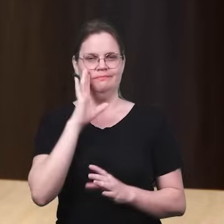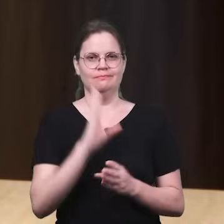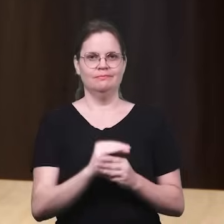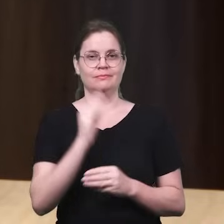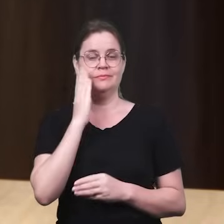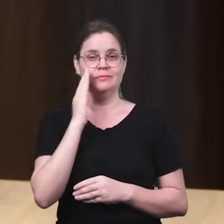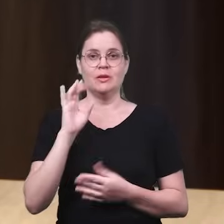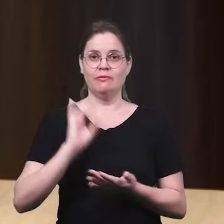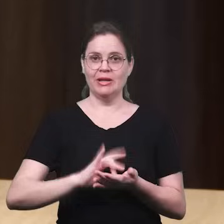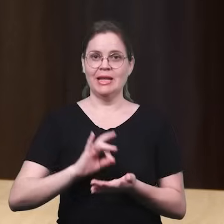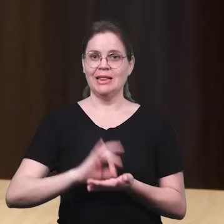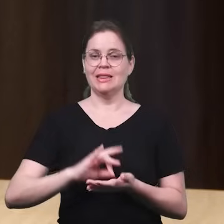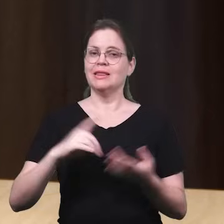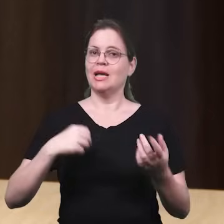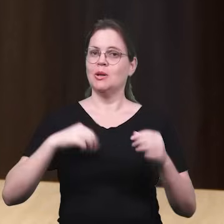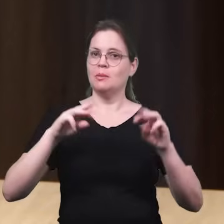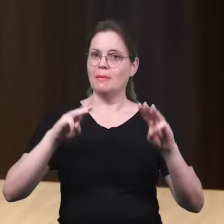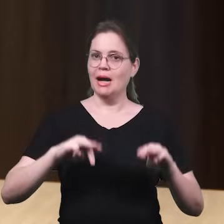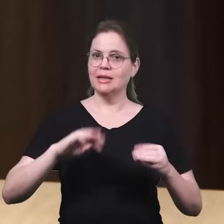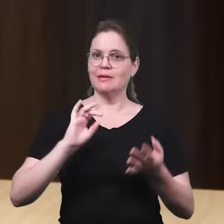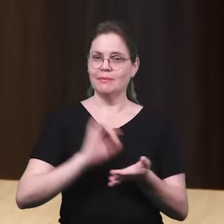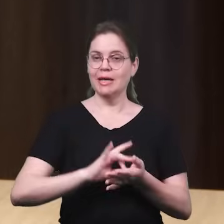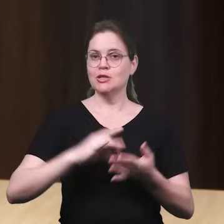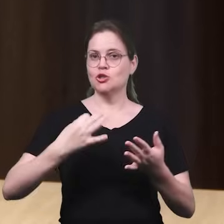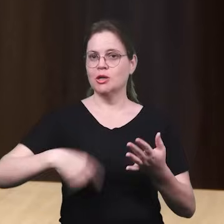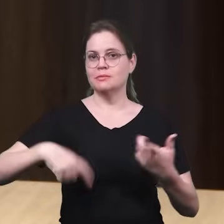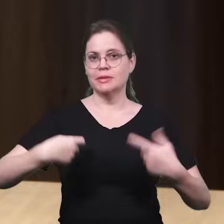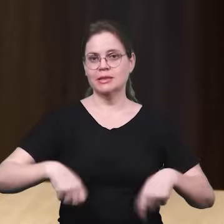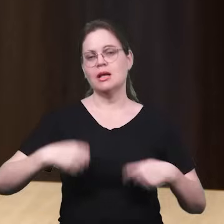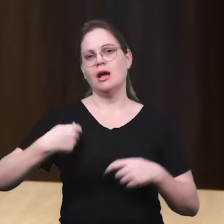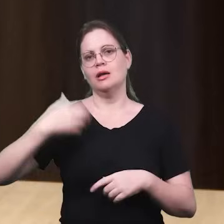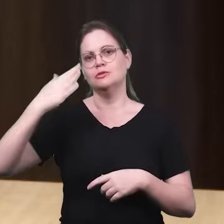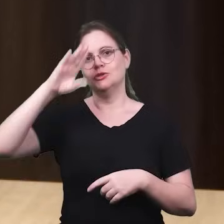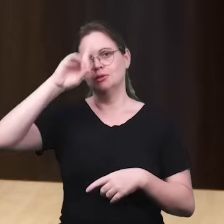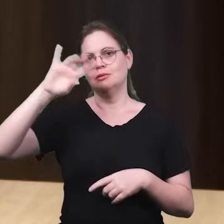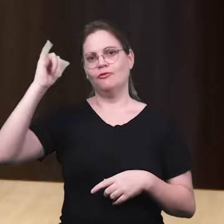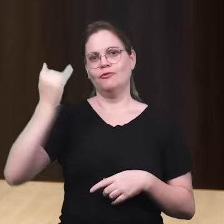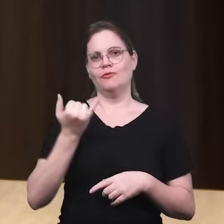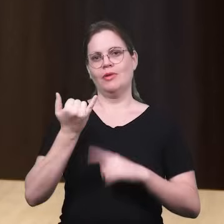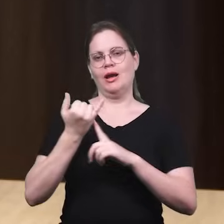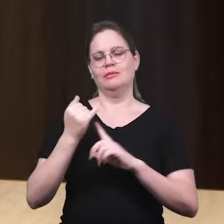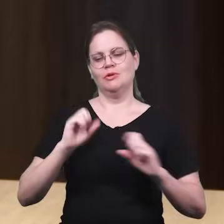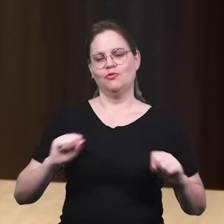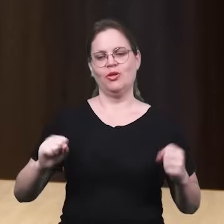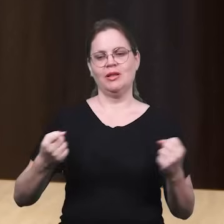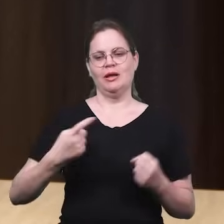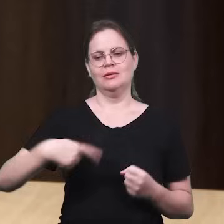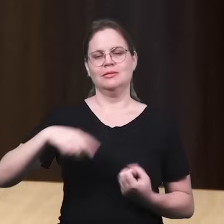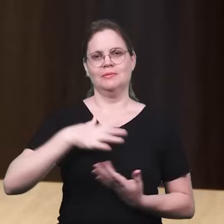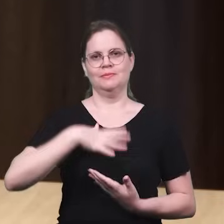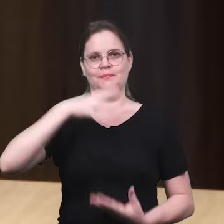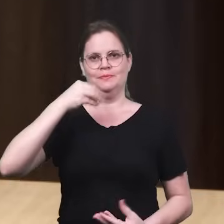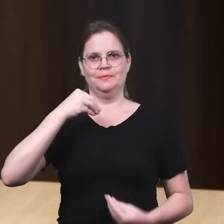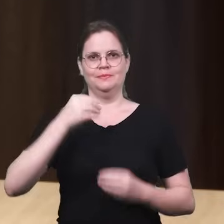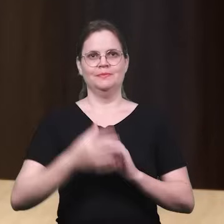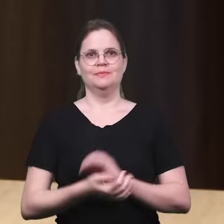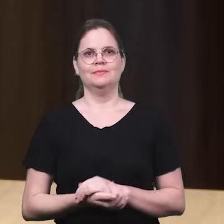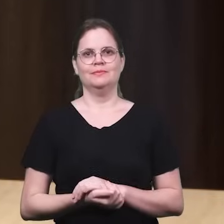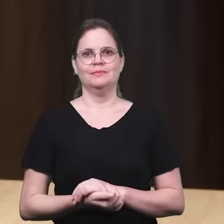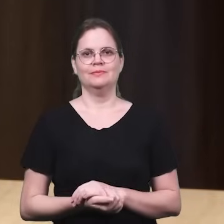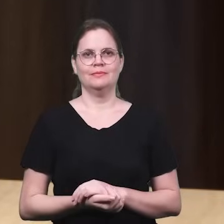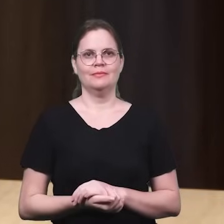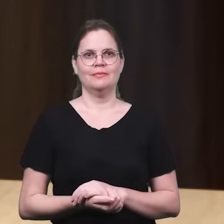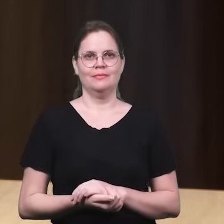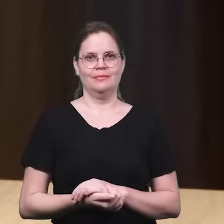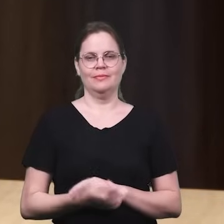que o verdadeiro maná que nós necessitamos mesmo, que a nossa alma necessita, é aquilo que sai da boca de Deus, que é a palavra